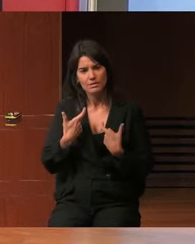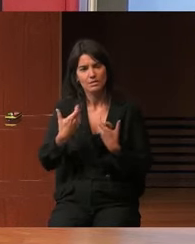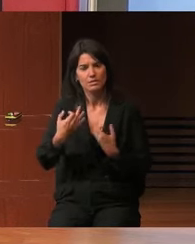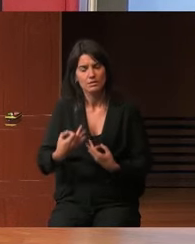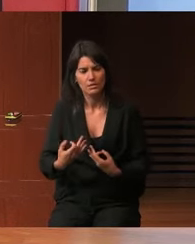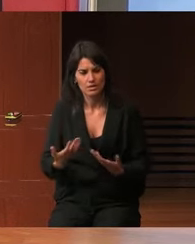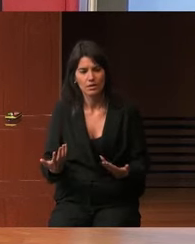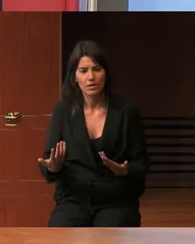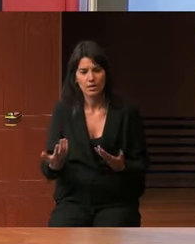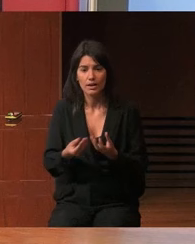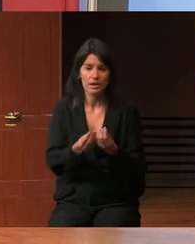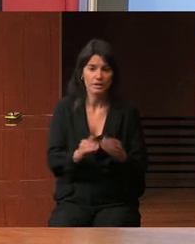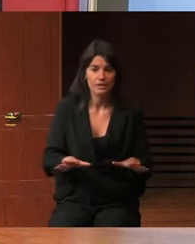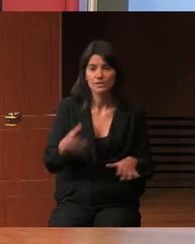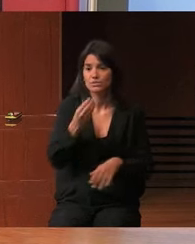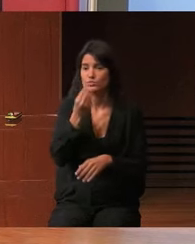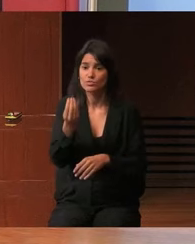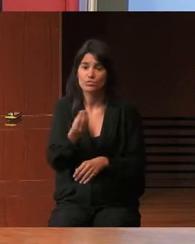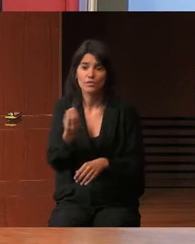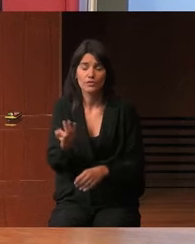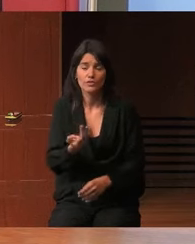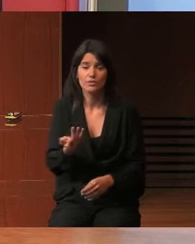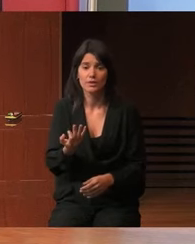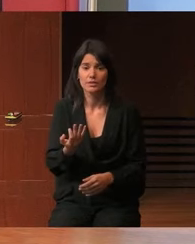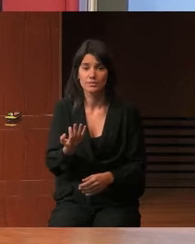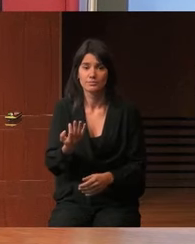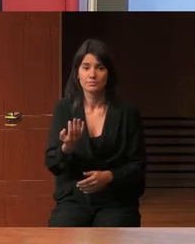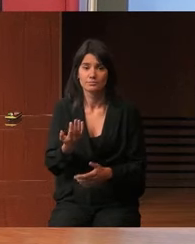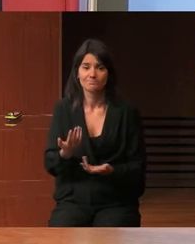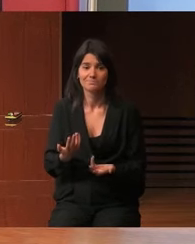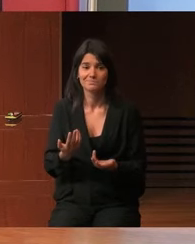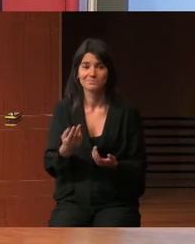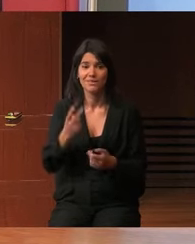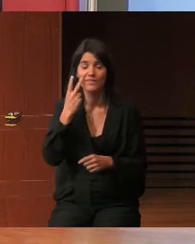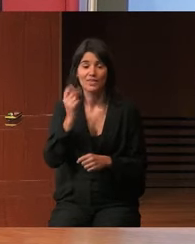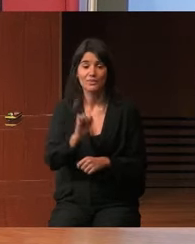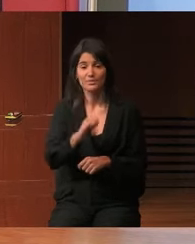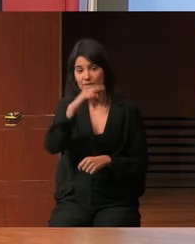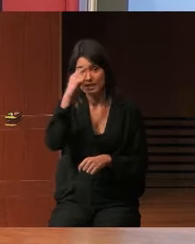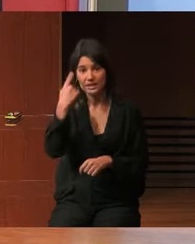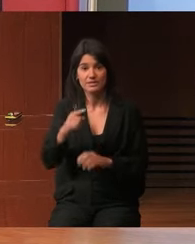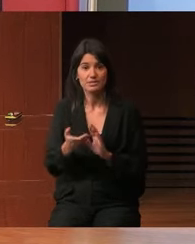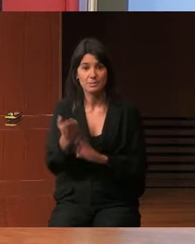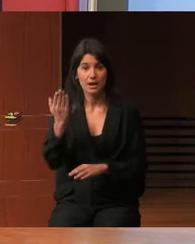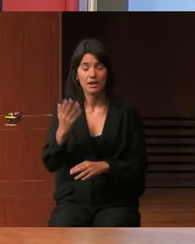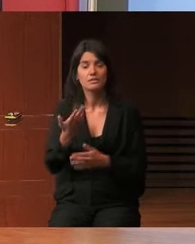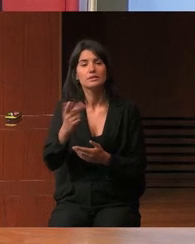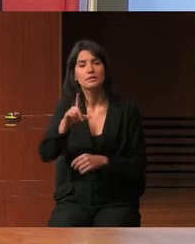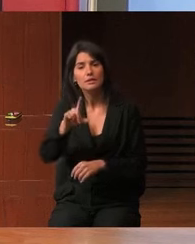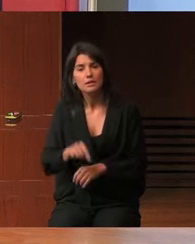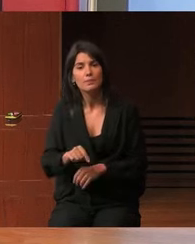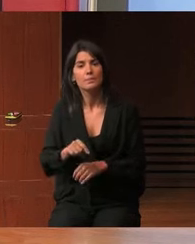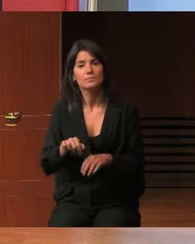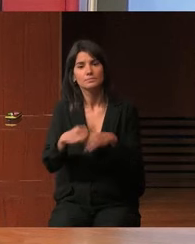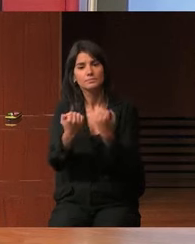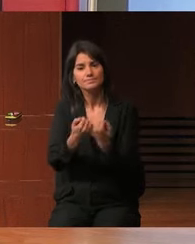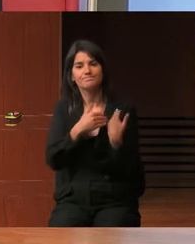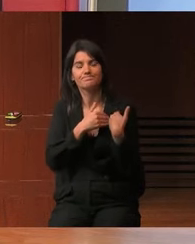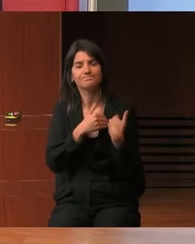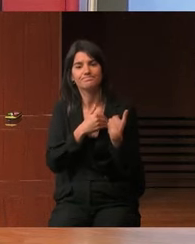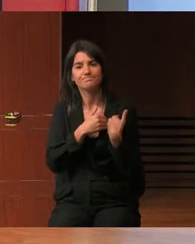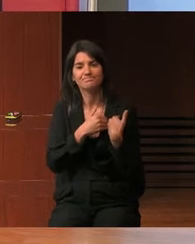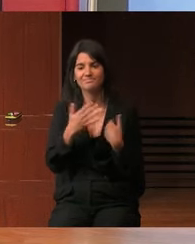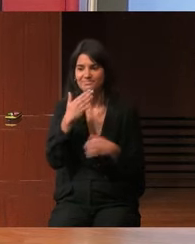obviamente, que as crianças e jovens o vivem de forma mais difícil e é responsabilidade social, é responsabilidade